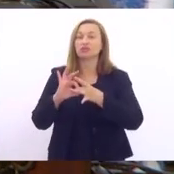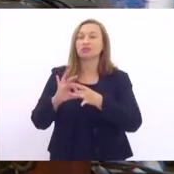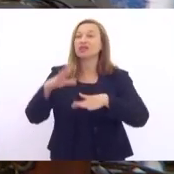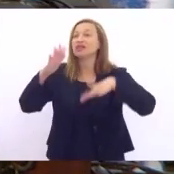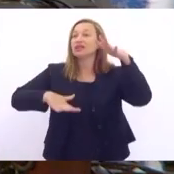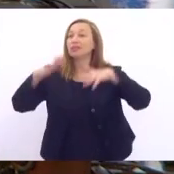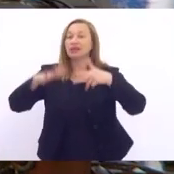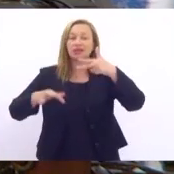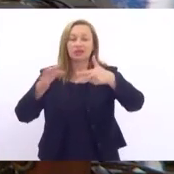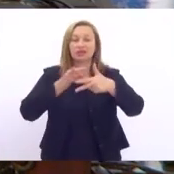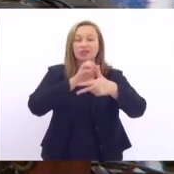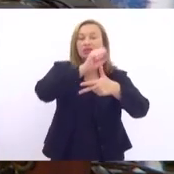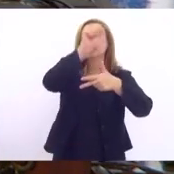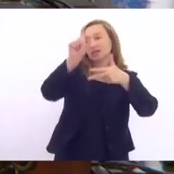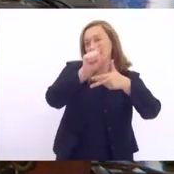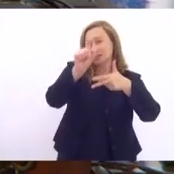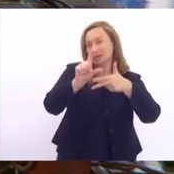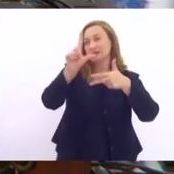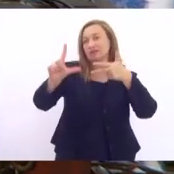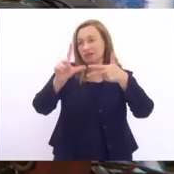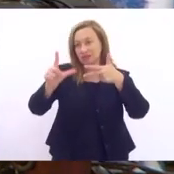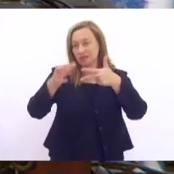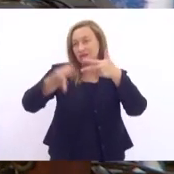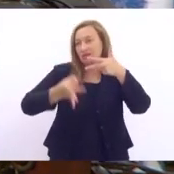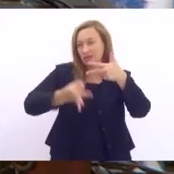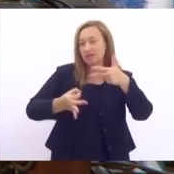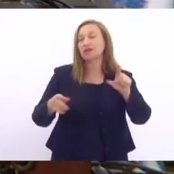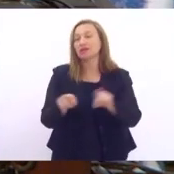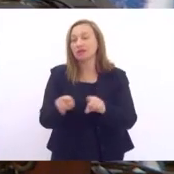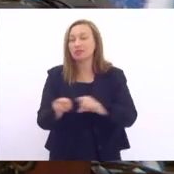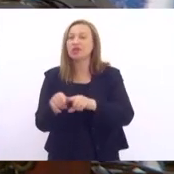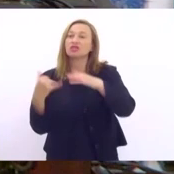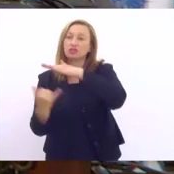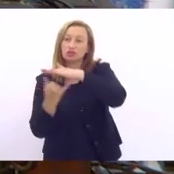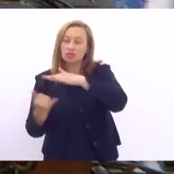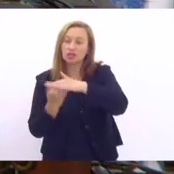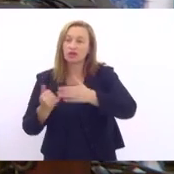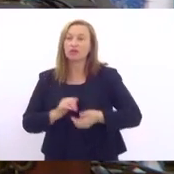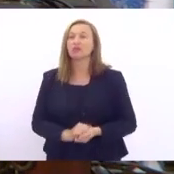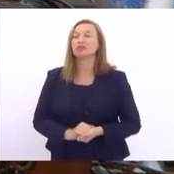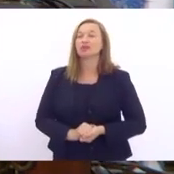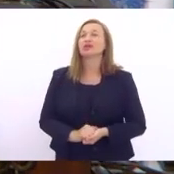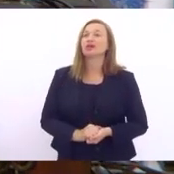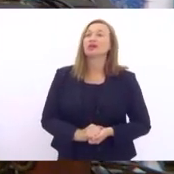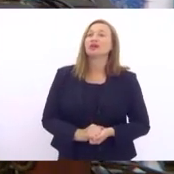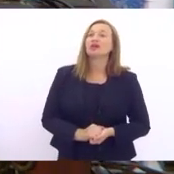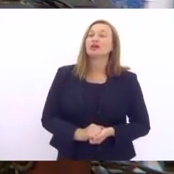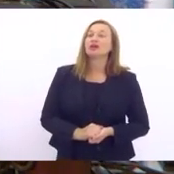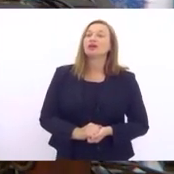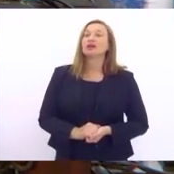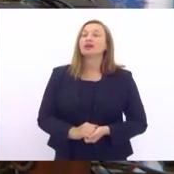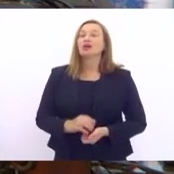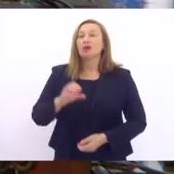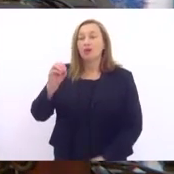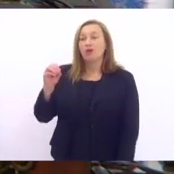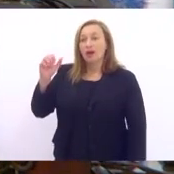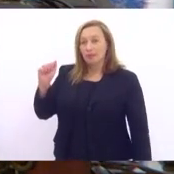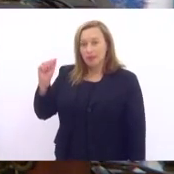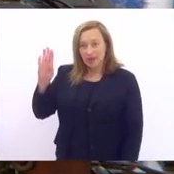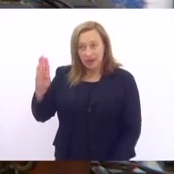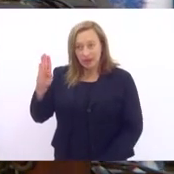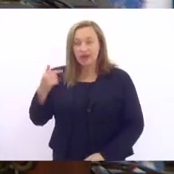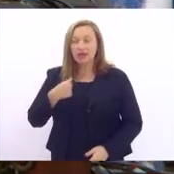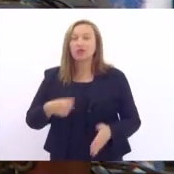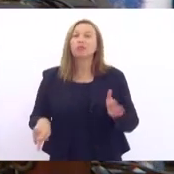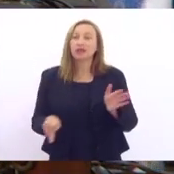demais instituições constitucionais, tais como minha querida Ordem dos Advogados do Brasil, a qual faço parte,